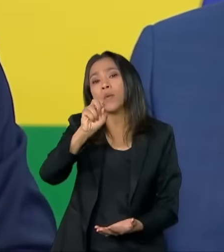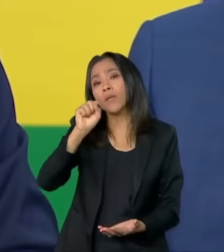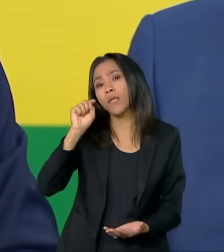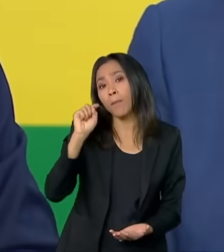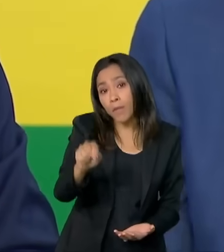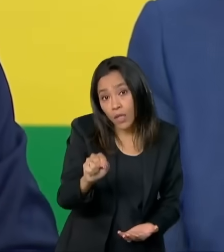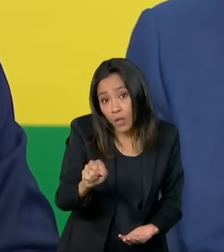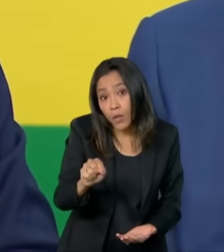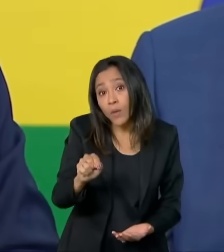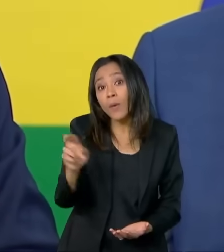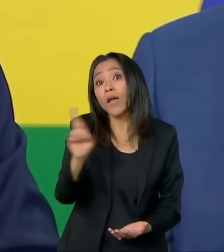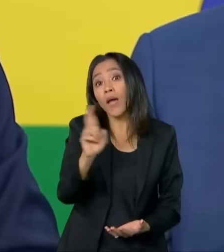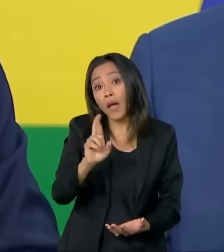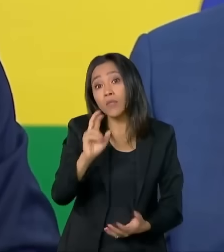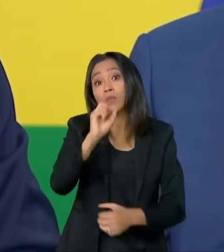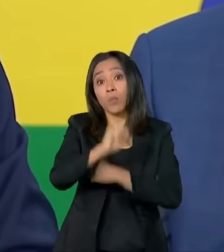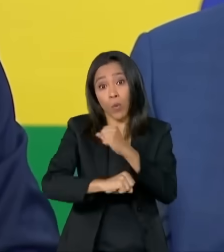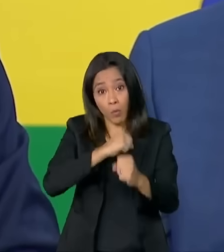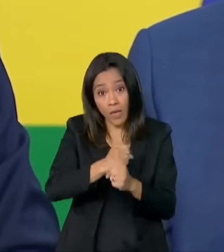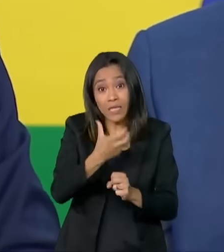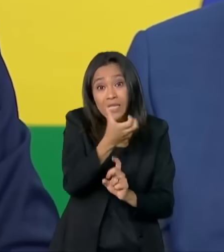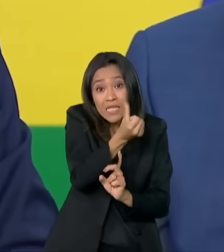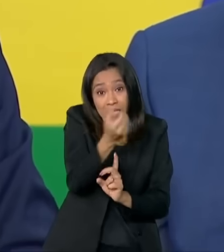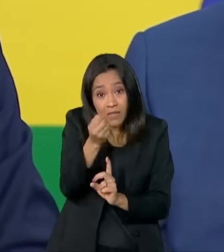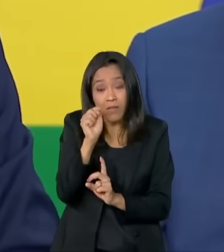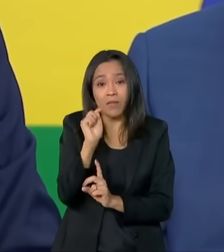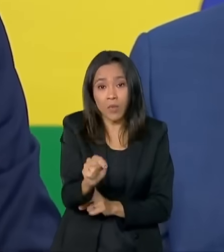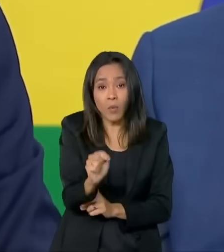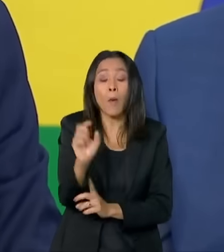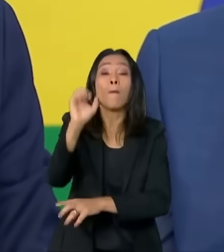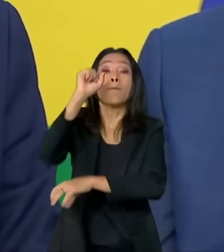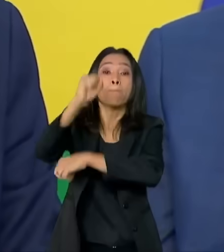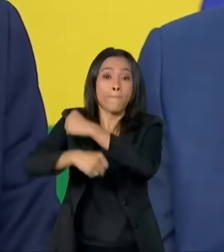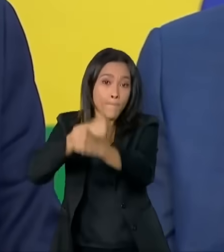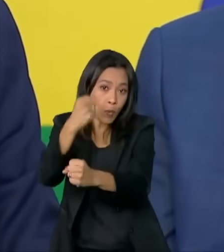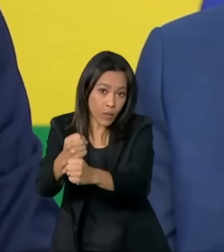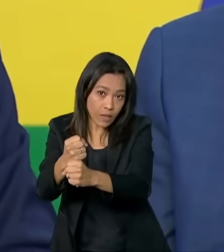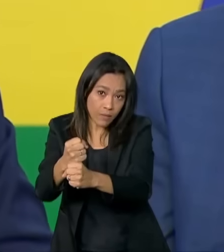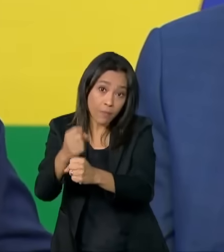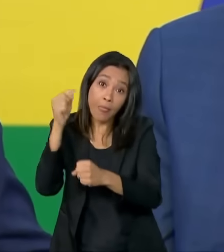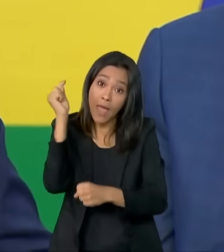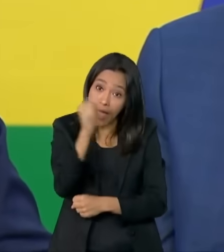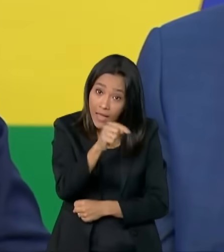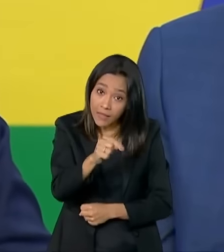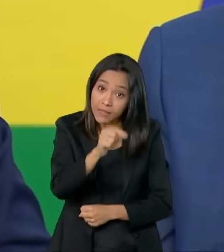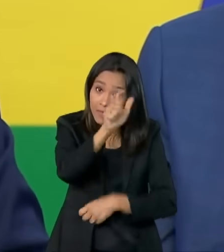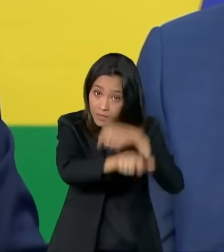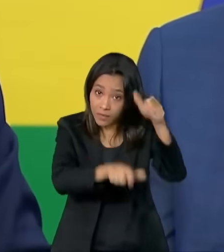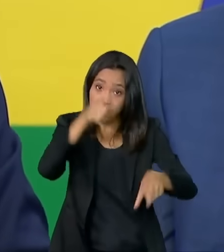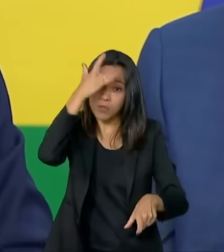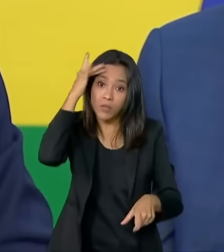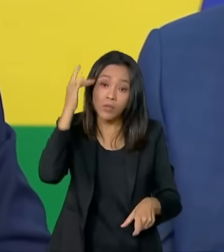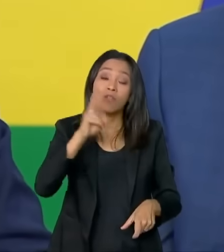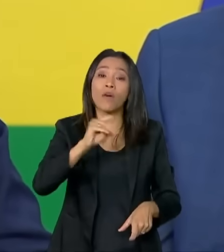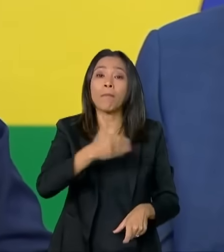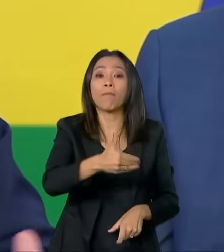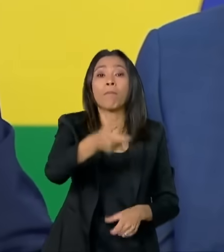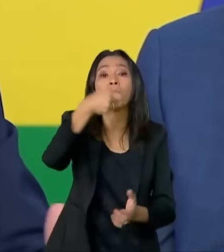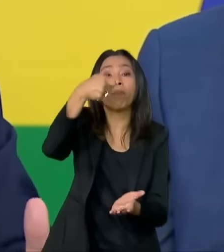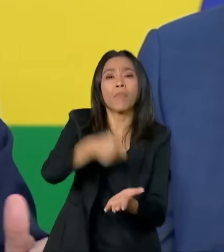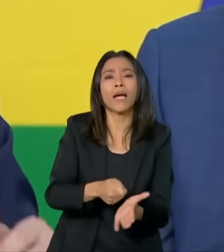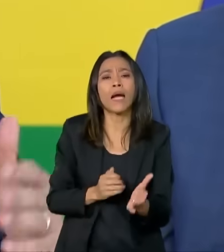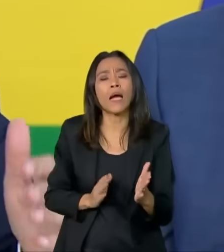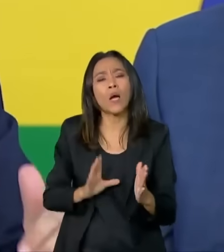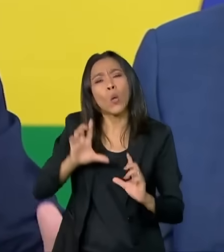seja, R$ 600.000 por ano, né? Elas vão passar a pagar um mínimo. O que que significa